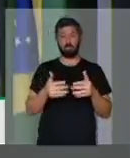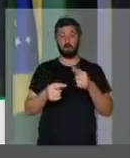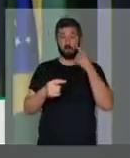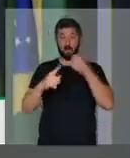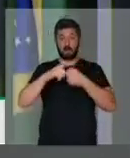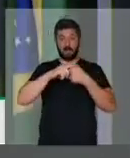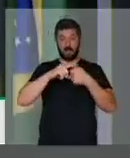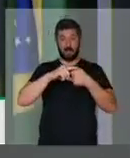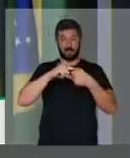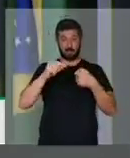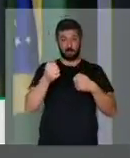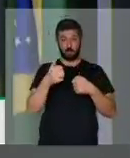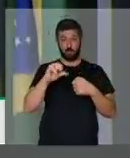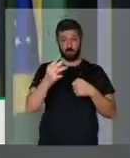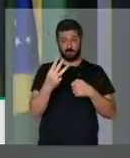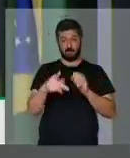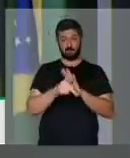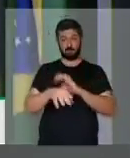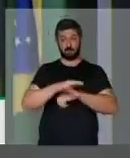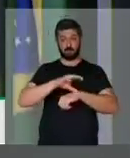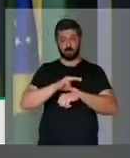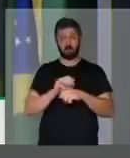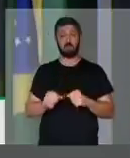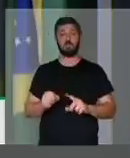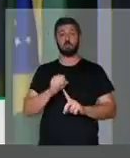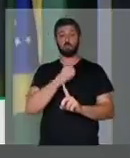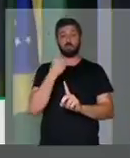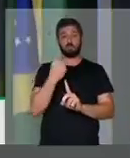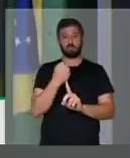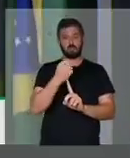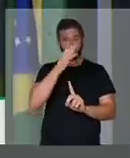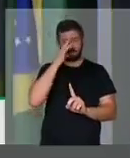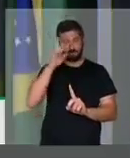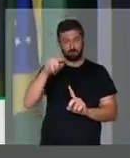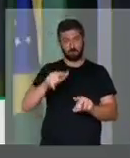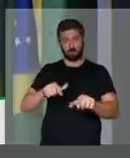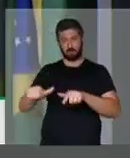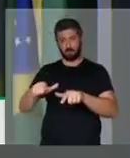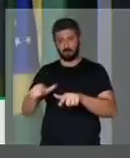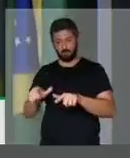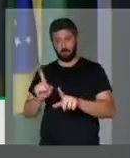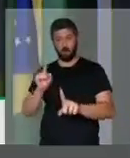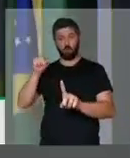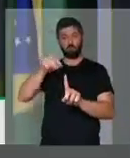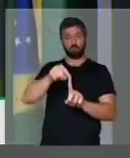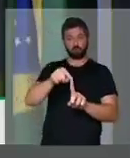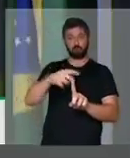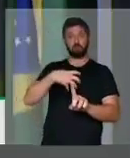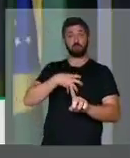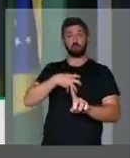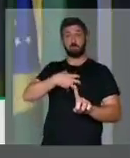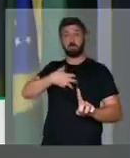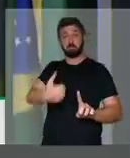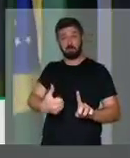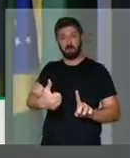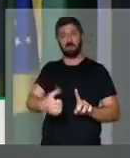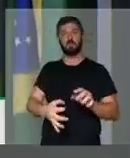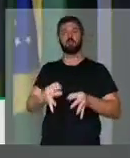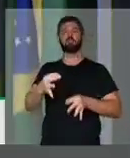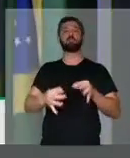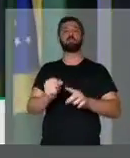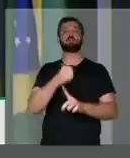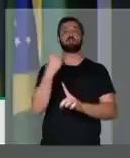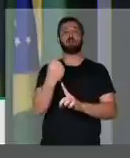Artigo 193. A ordem social tem como base o primado do trabalho e como objetivo o bem-estar e a